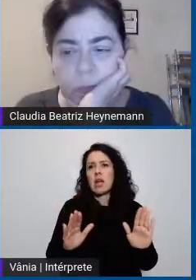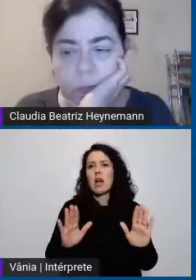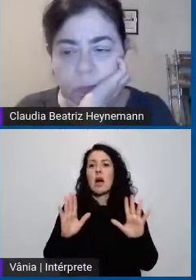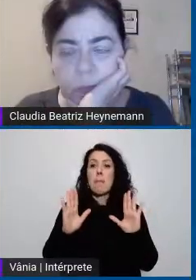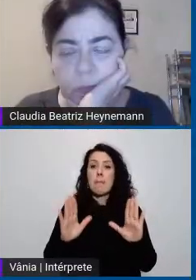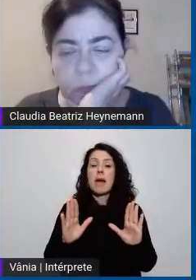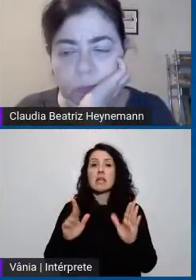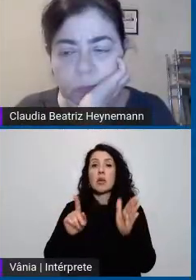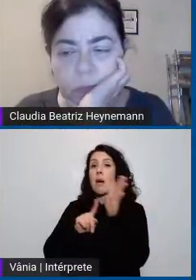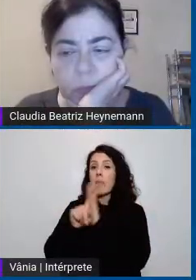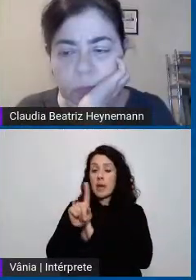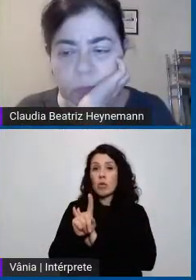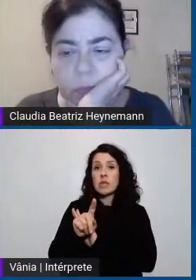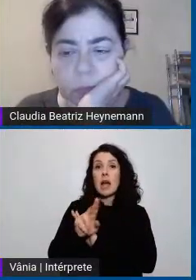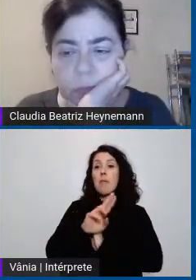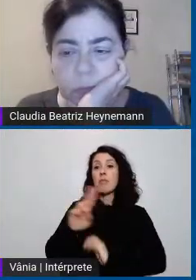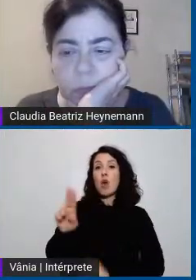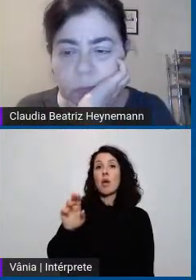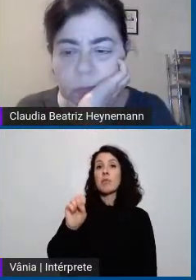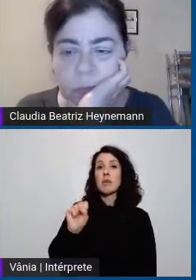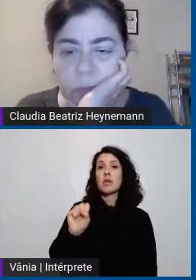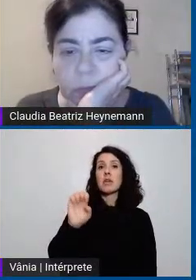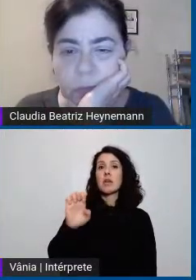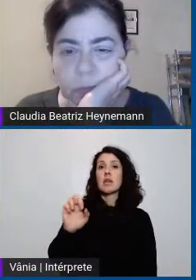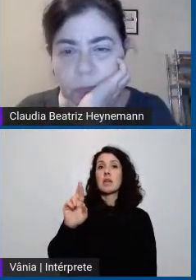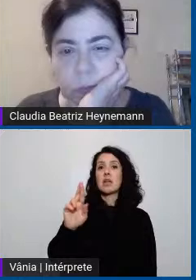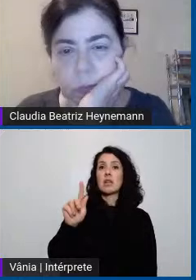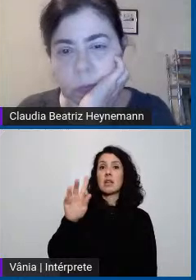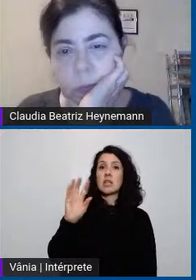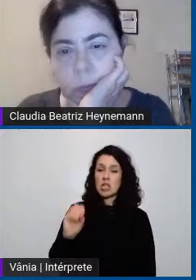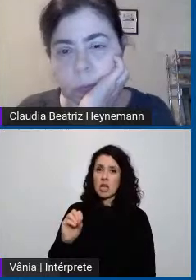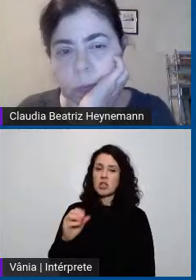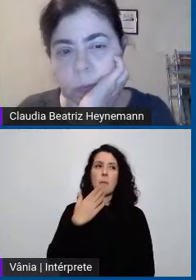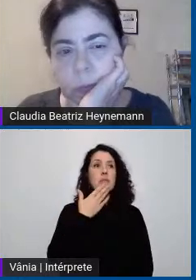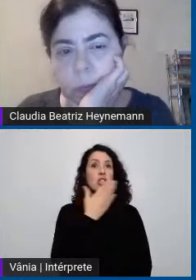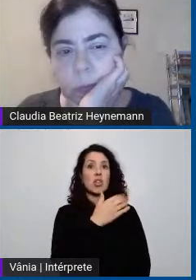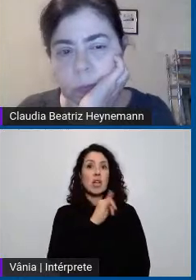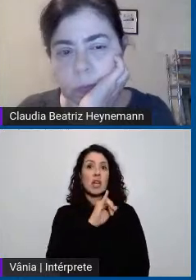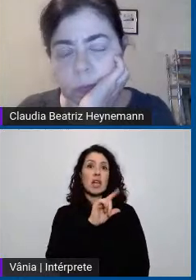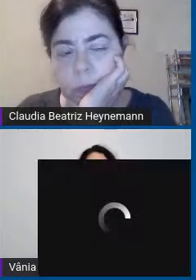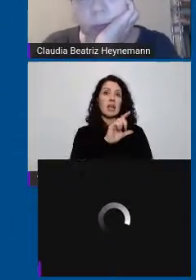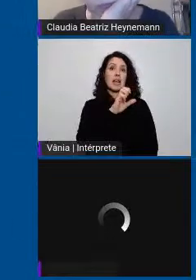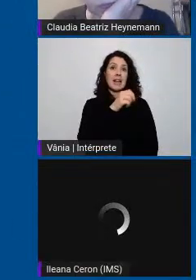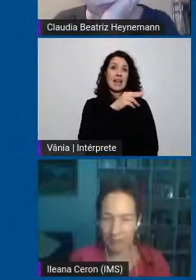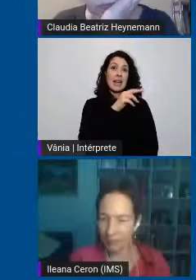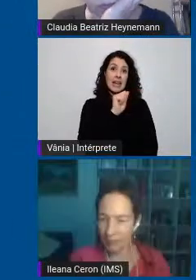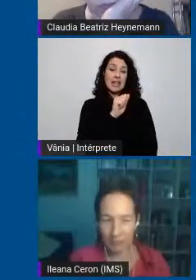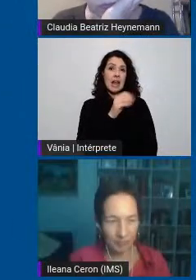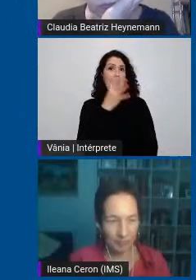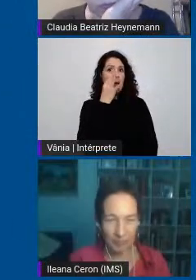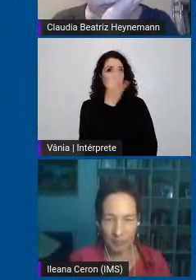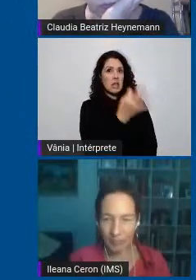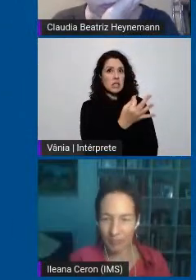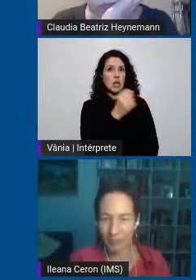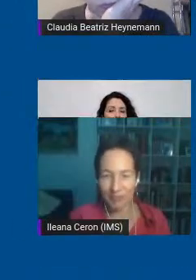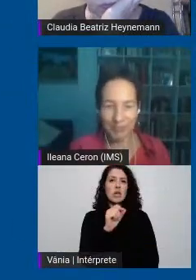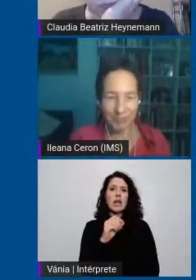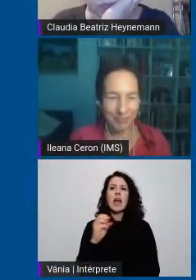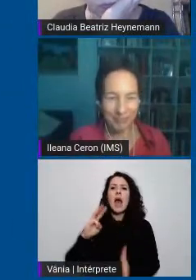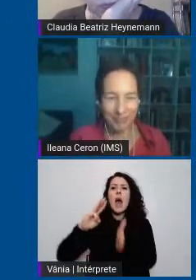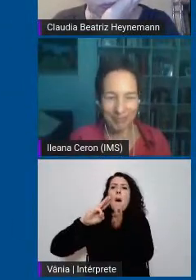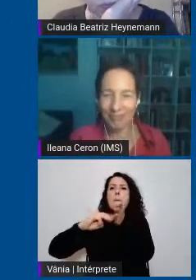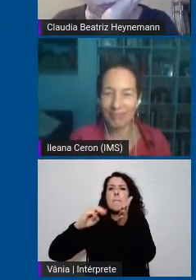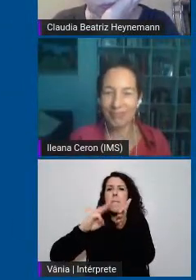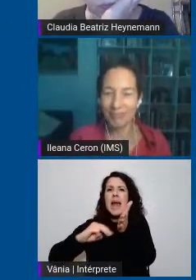pergunta do Sérgio, e aí, Eliana, eu quero que você fique também atenta, porque ele quer saber qual o método de extração